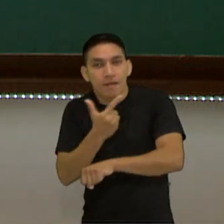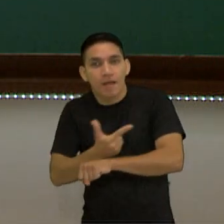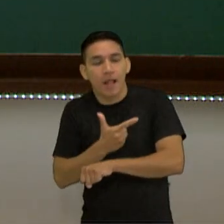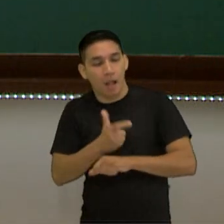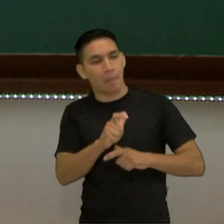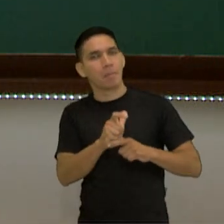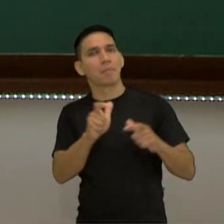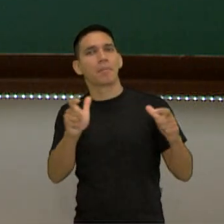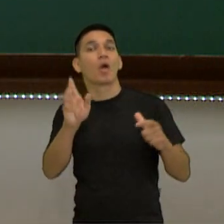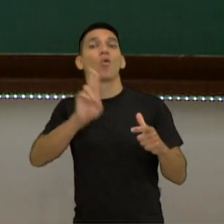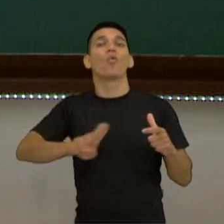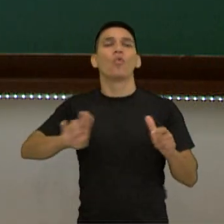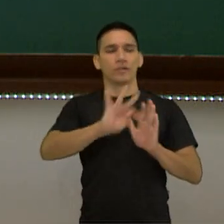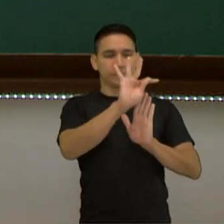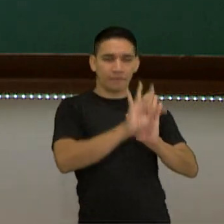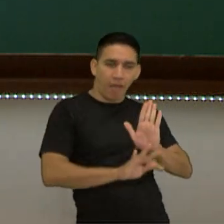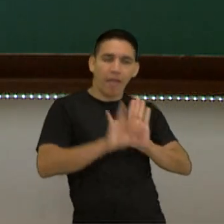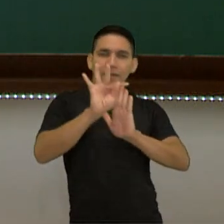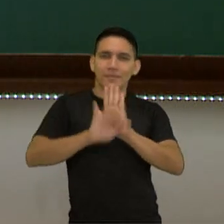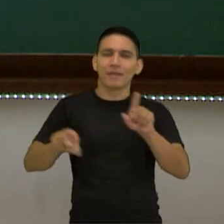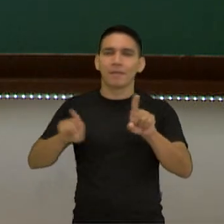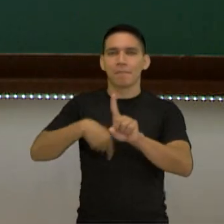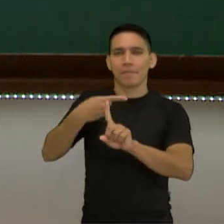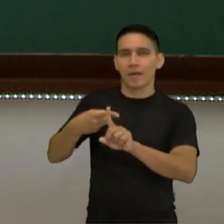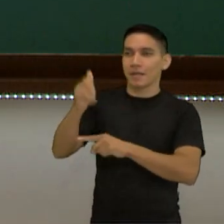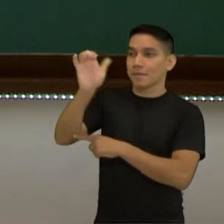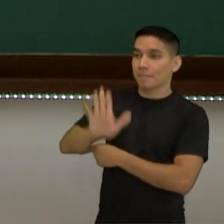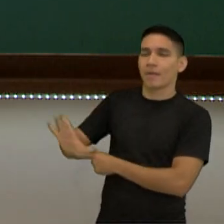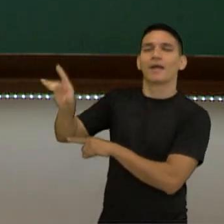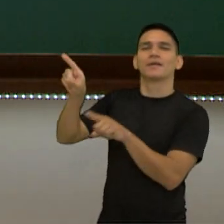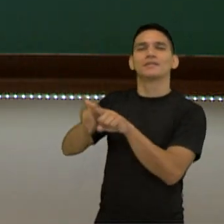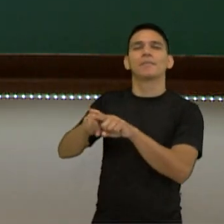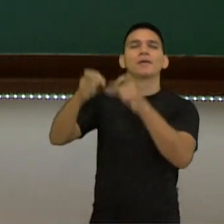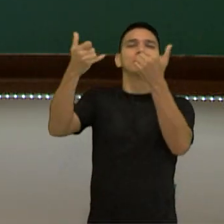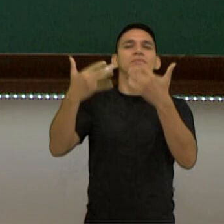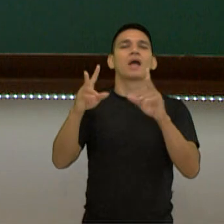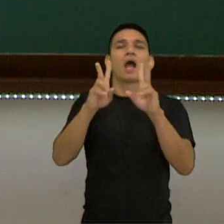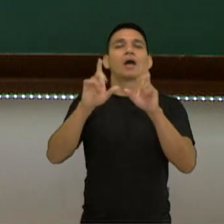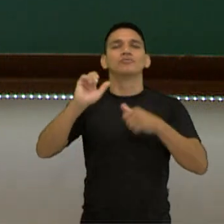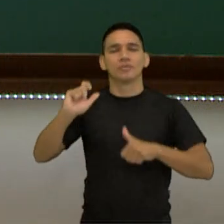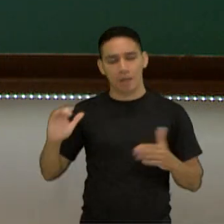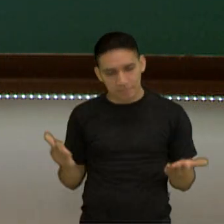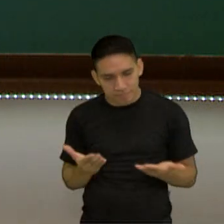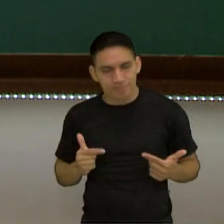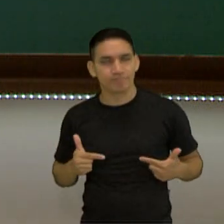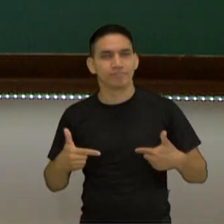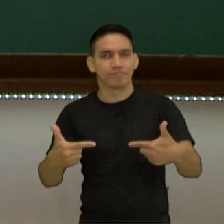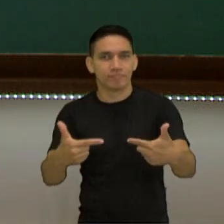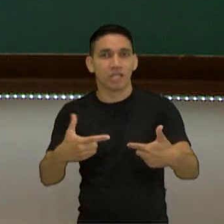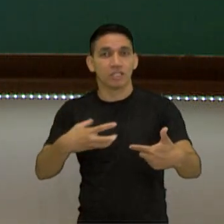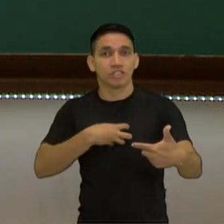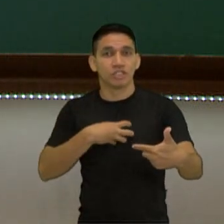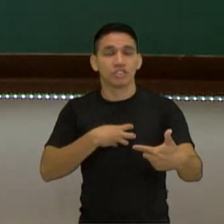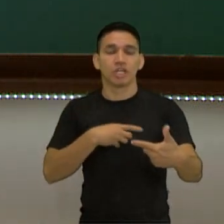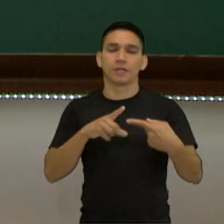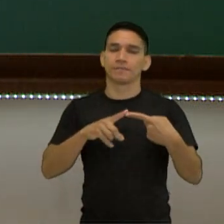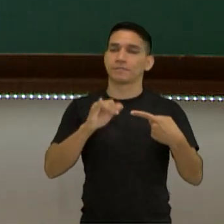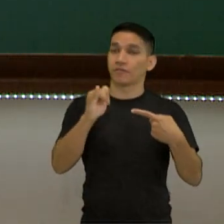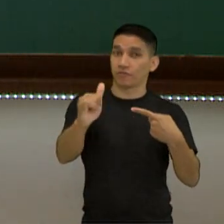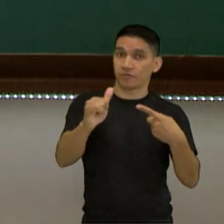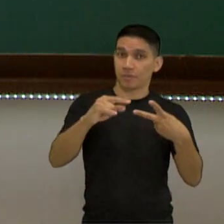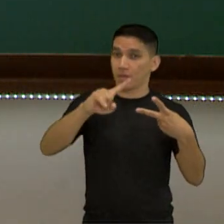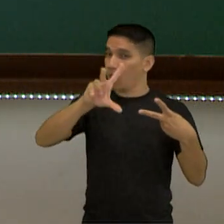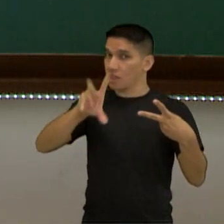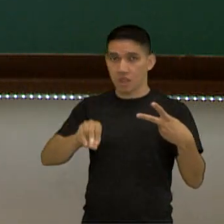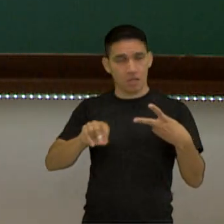léxico através dos textos, das imagens e falamos sobre o presente contínuo em suas formas, afirmativa,